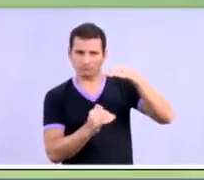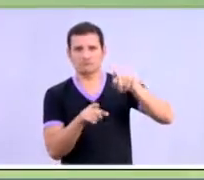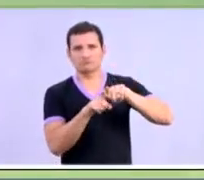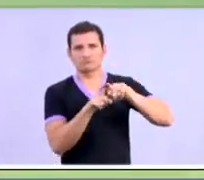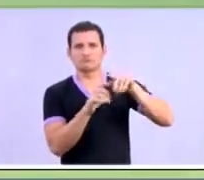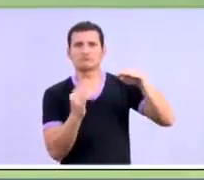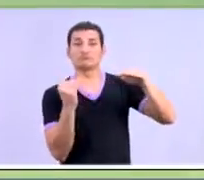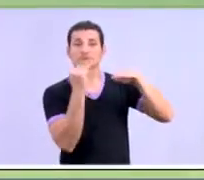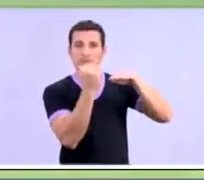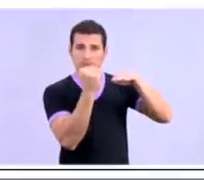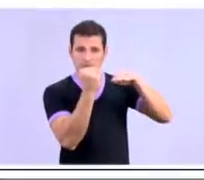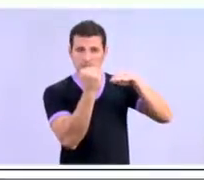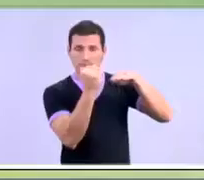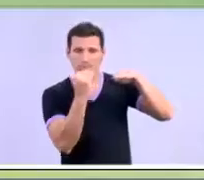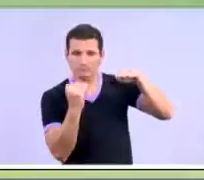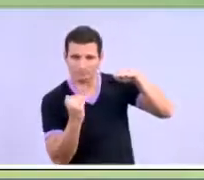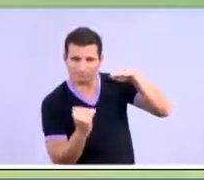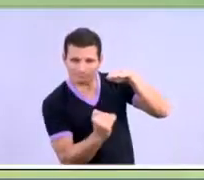e inferior.